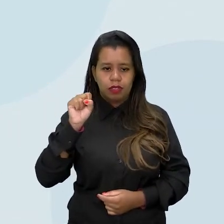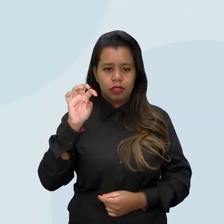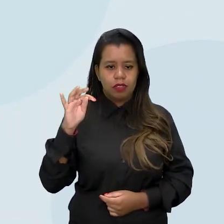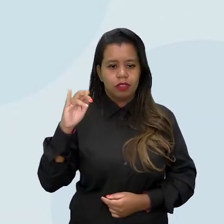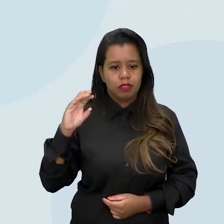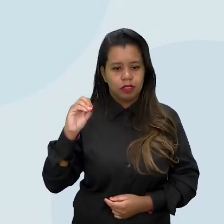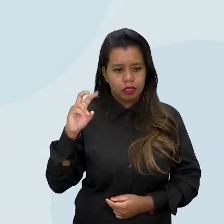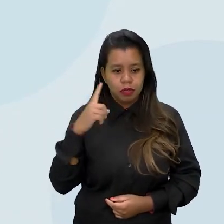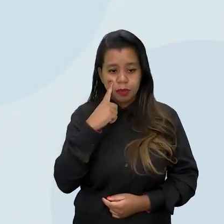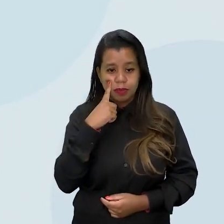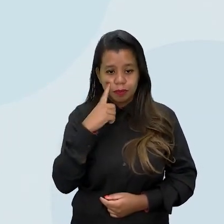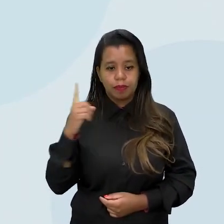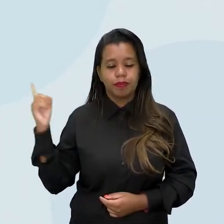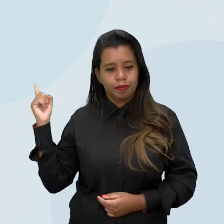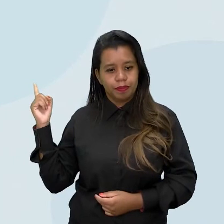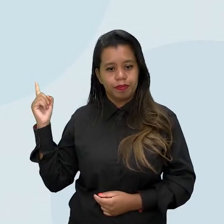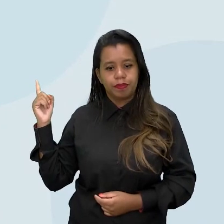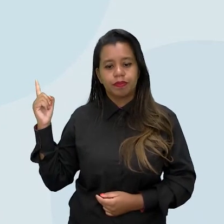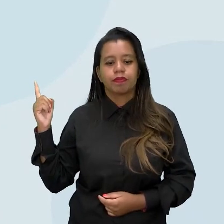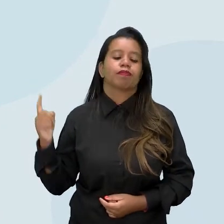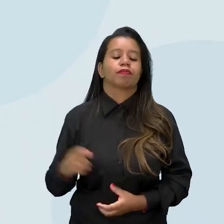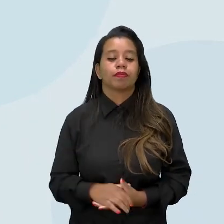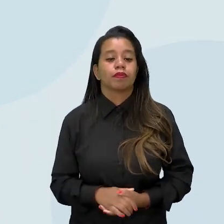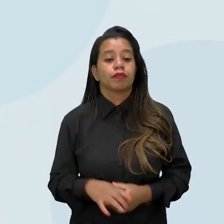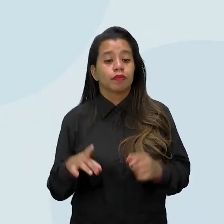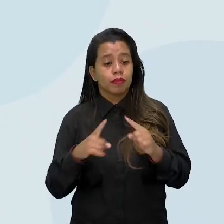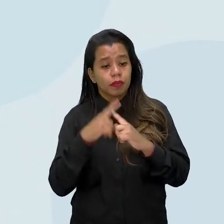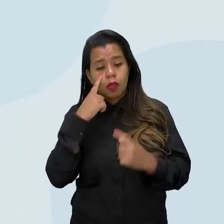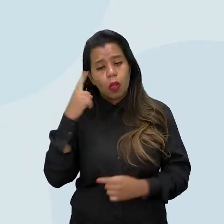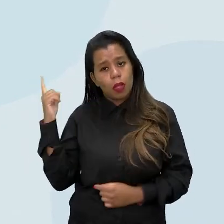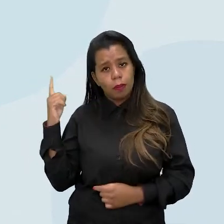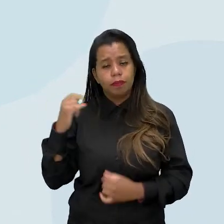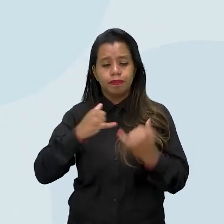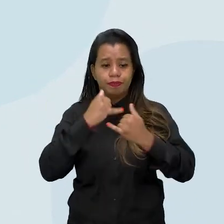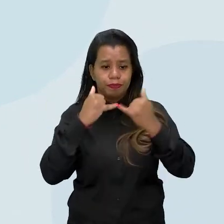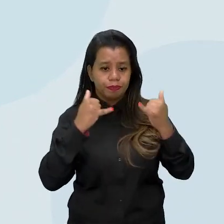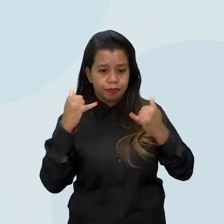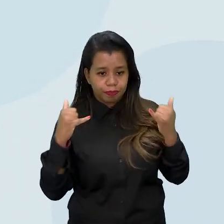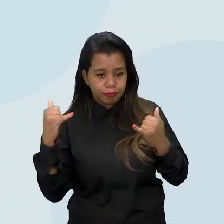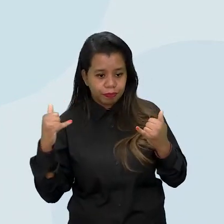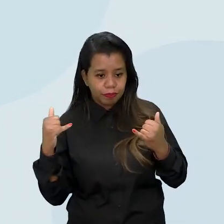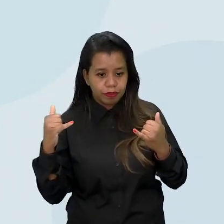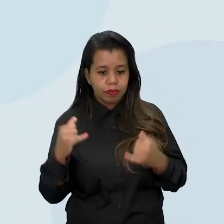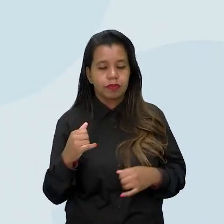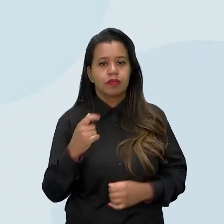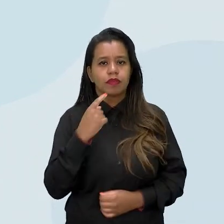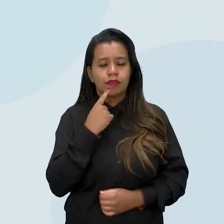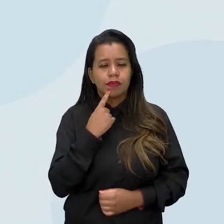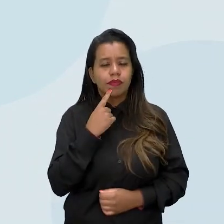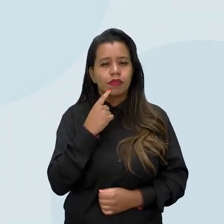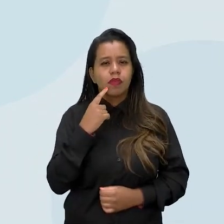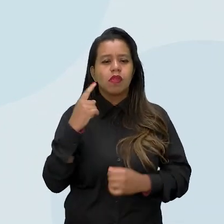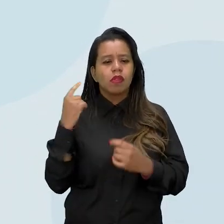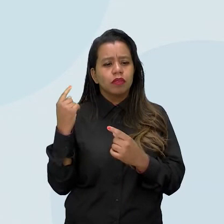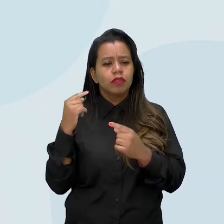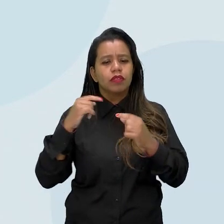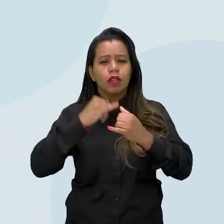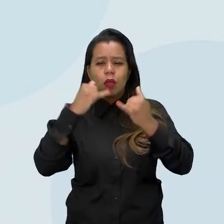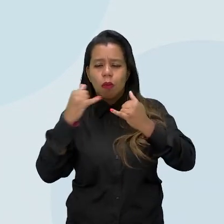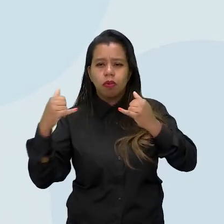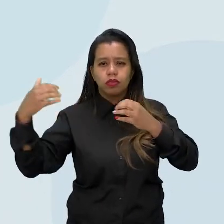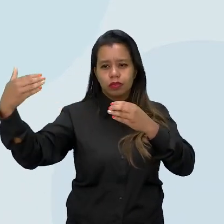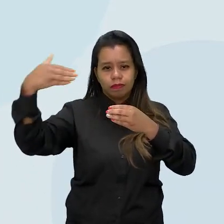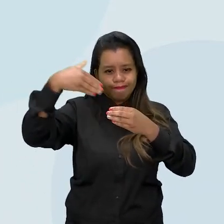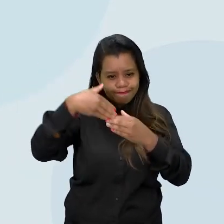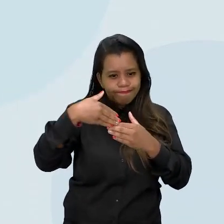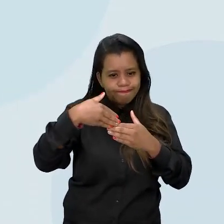esquema que a gente usa para desenhar. Então, olha lá, vamos falar um pouquinho sobre a potência e a eficiência. Ó, a energia elétrica chega, por exemplo,